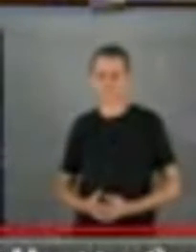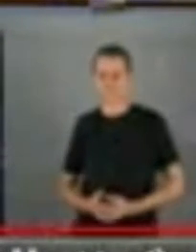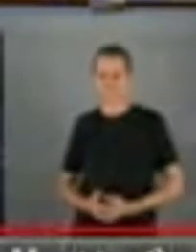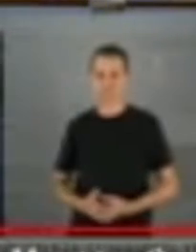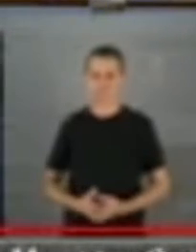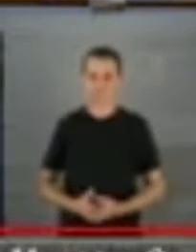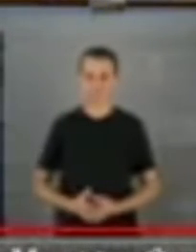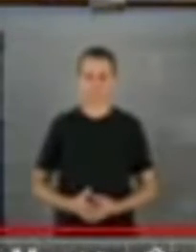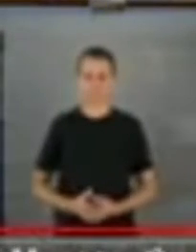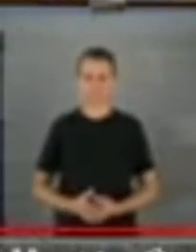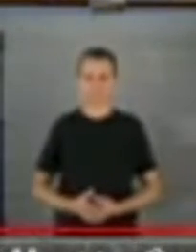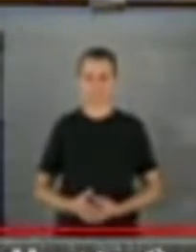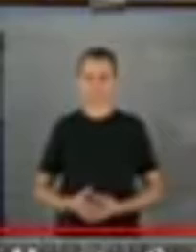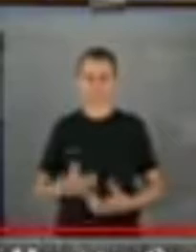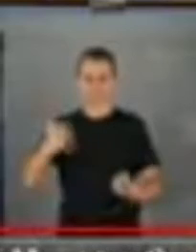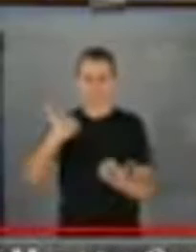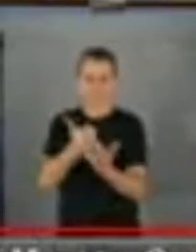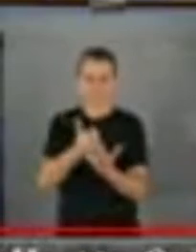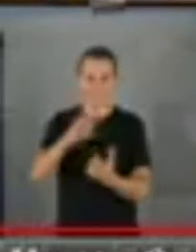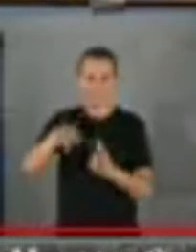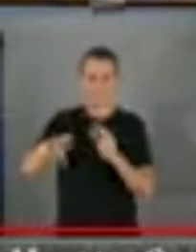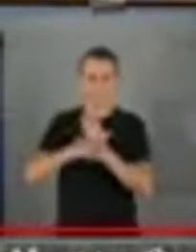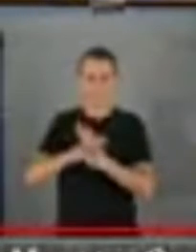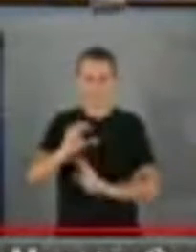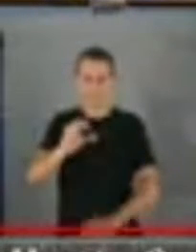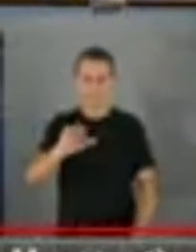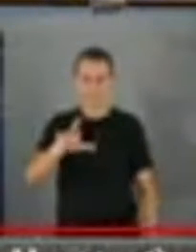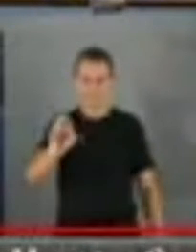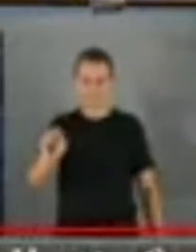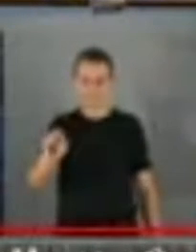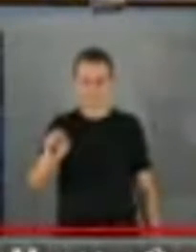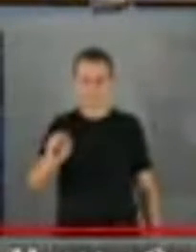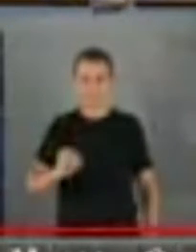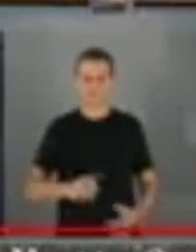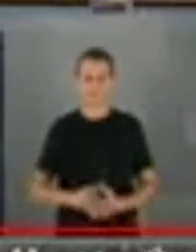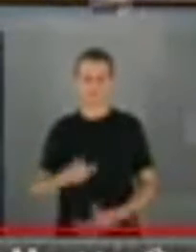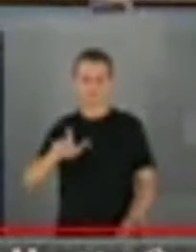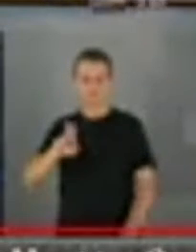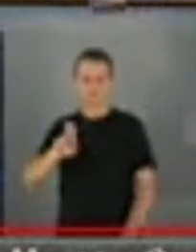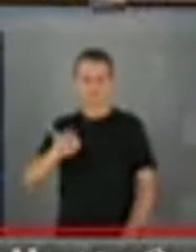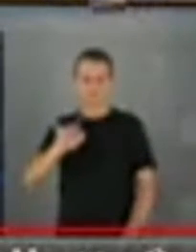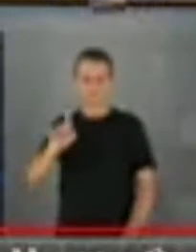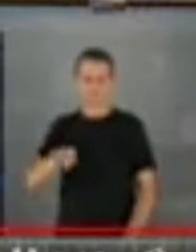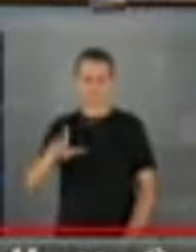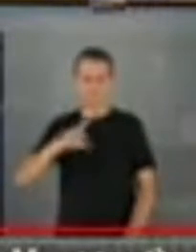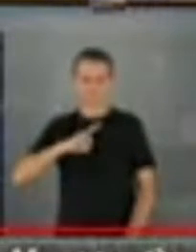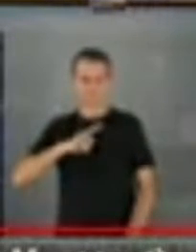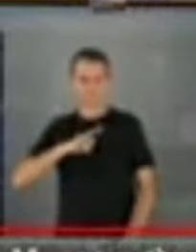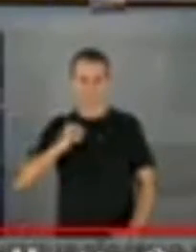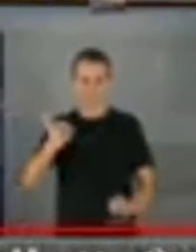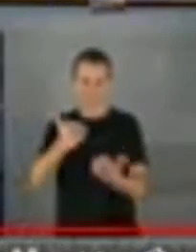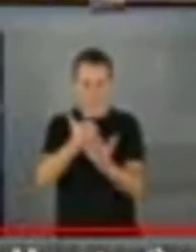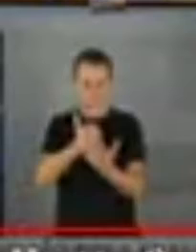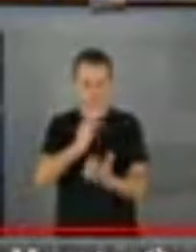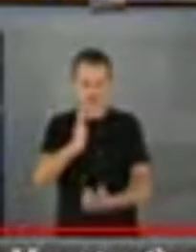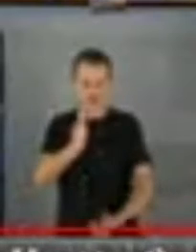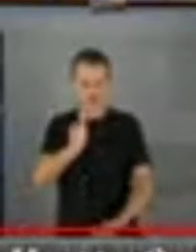Não, o titular é o senador Ciro, eu acho. O senador Luiz Carlos Reis tem o suplente, não é? Tá ok.